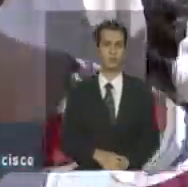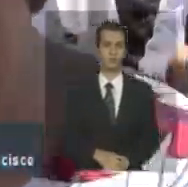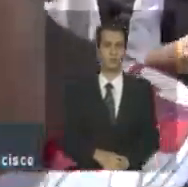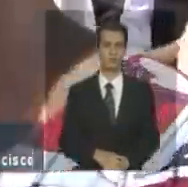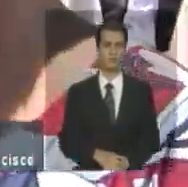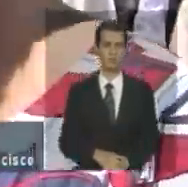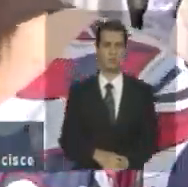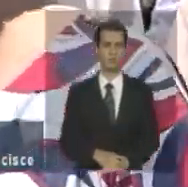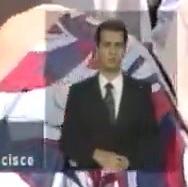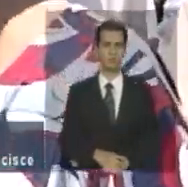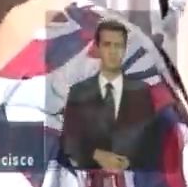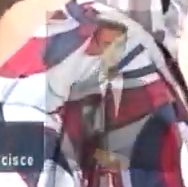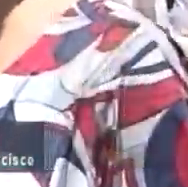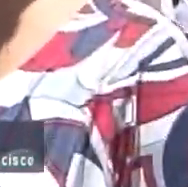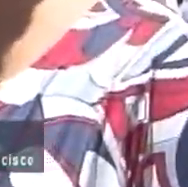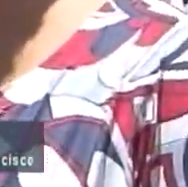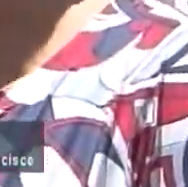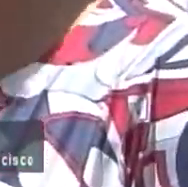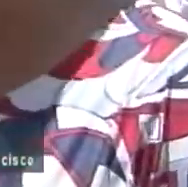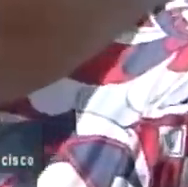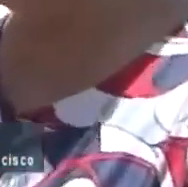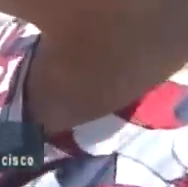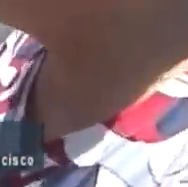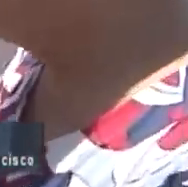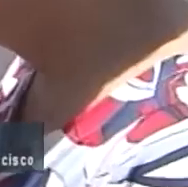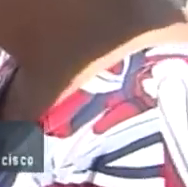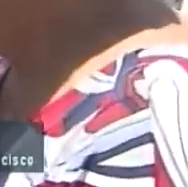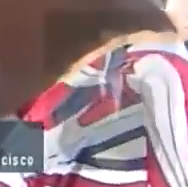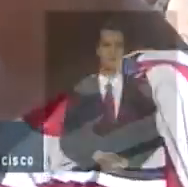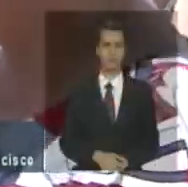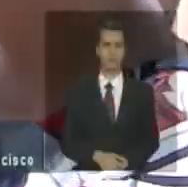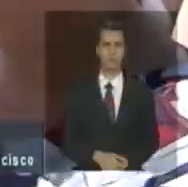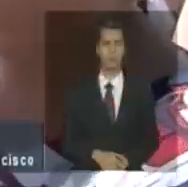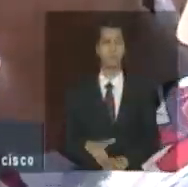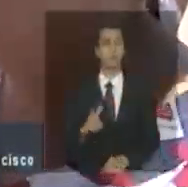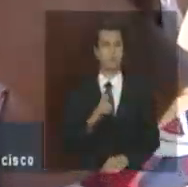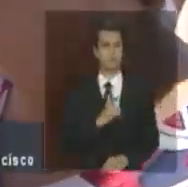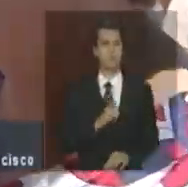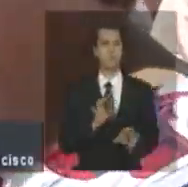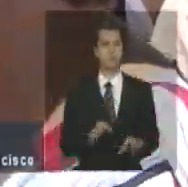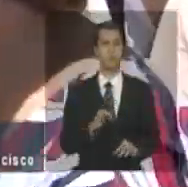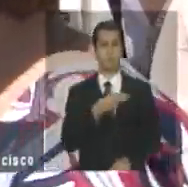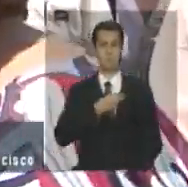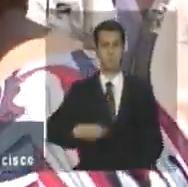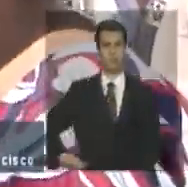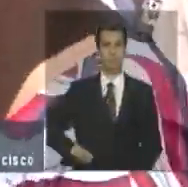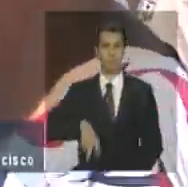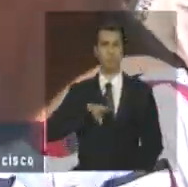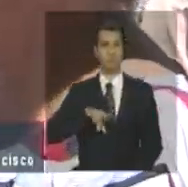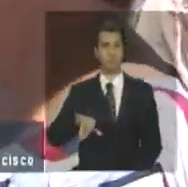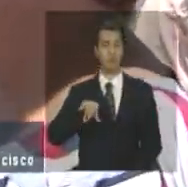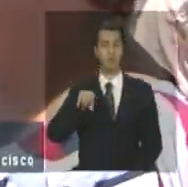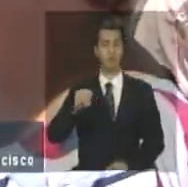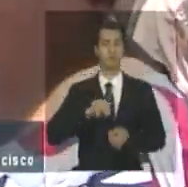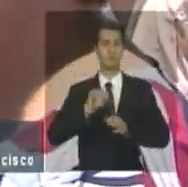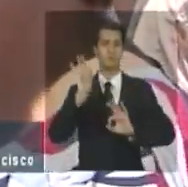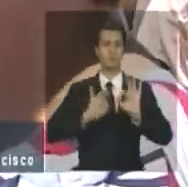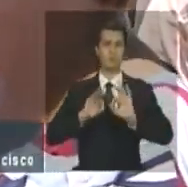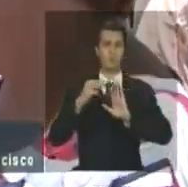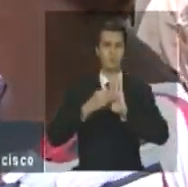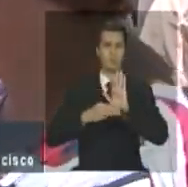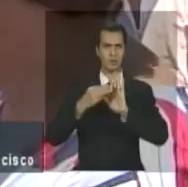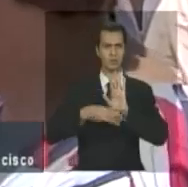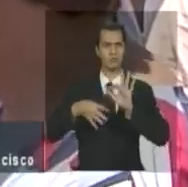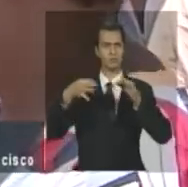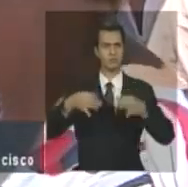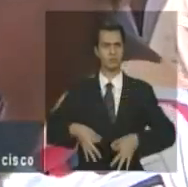Já tem um novo prazo para essa obra? Tem. O ministro, inclusive, vai estar trabalhando por um método muito mais, eu acho,